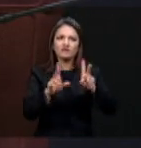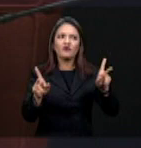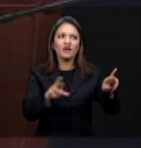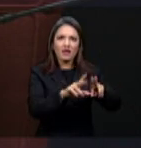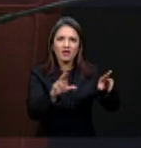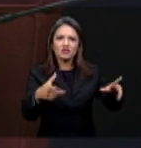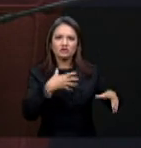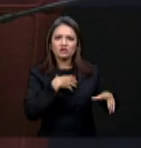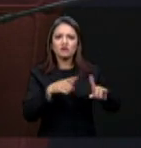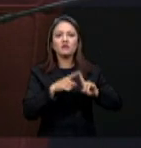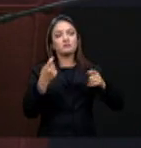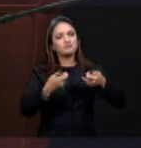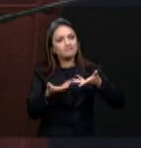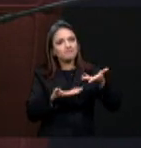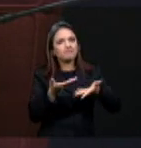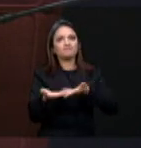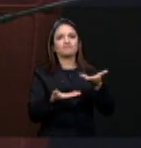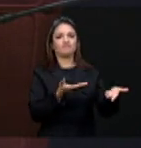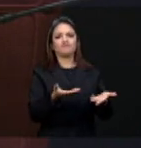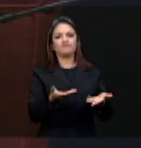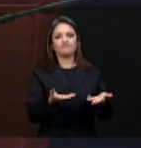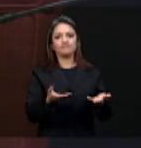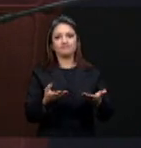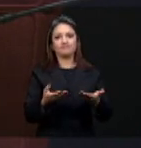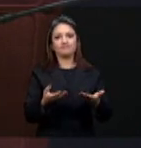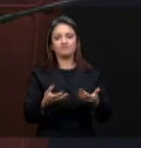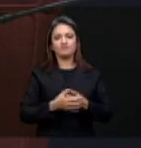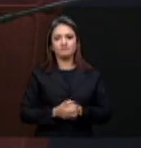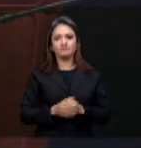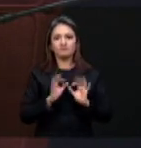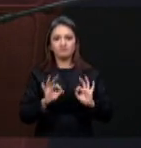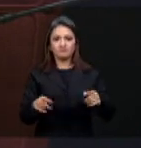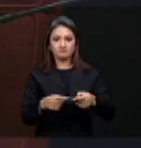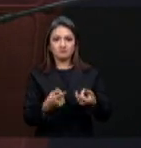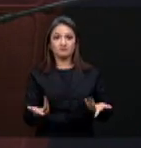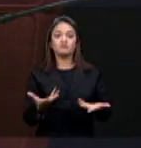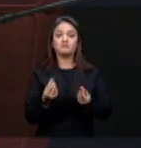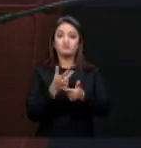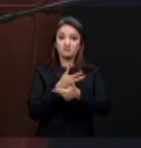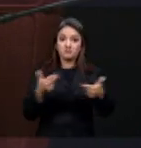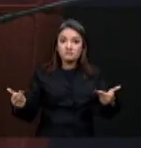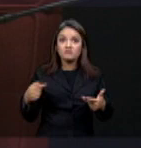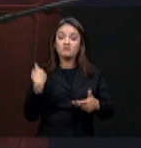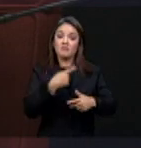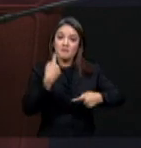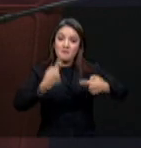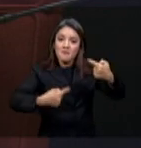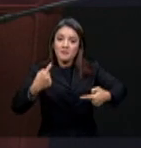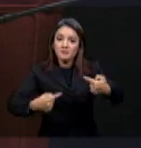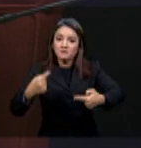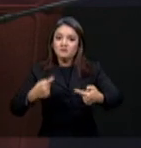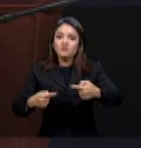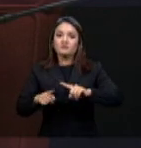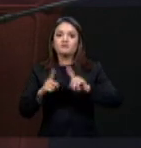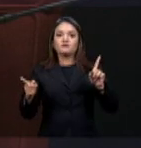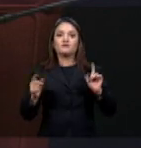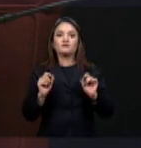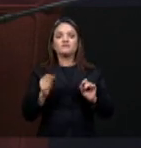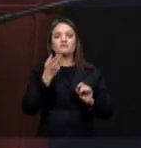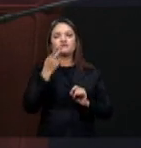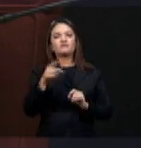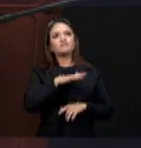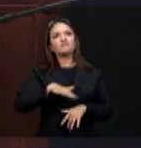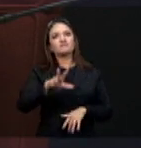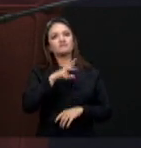a gente está longe de chegar lá tem muitas questões a serem encaradas de batidas enfrentadas e eu acho que para falar do seu